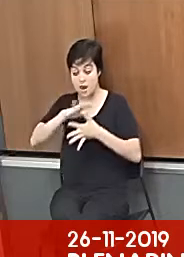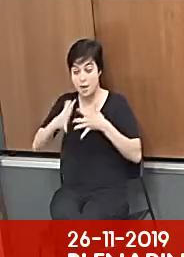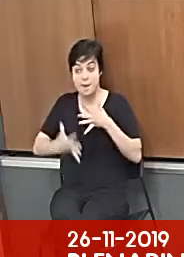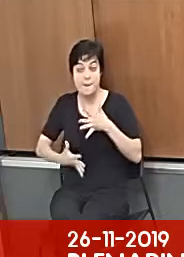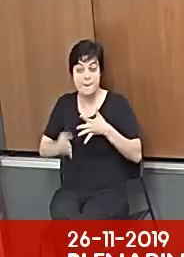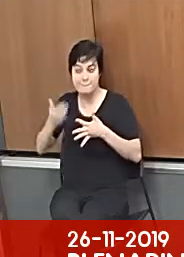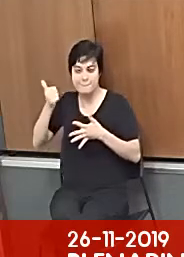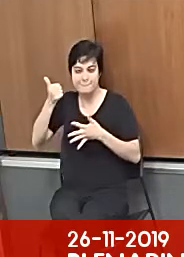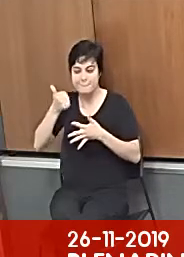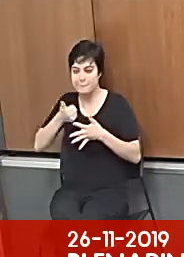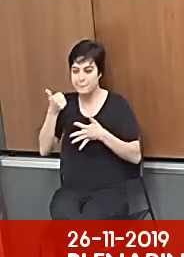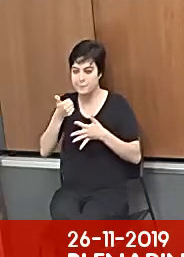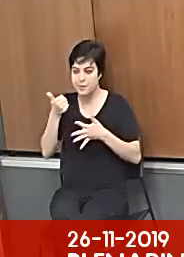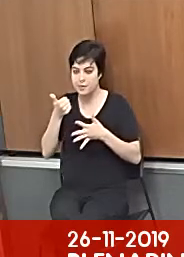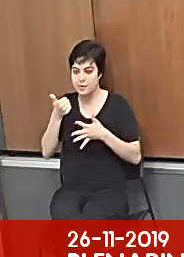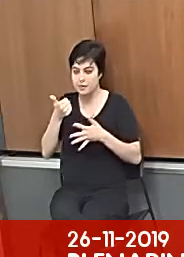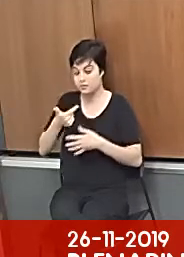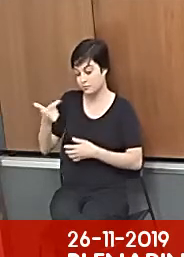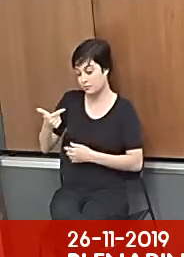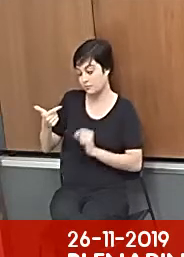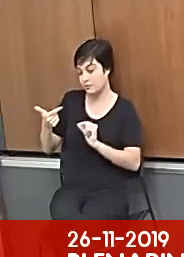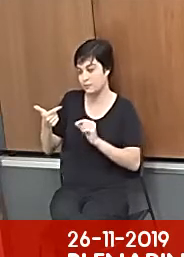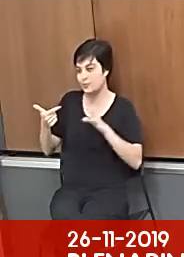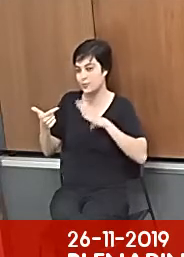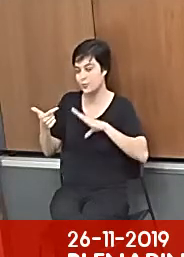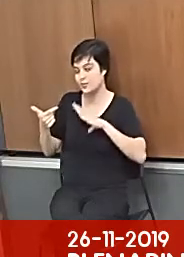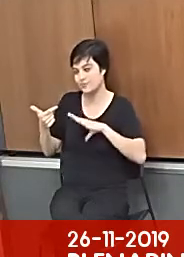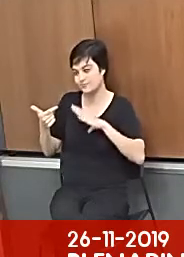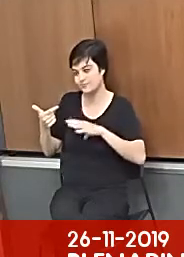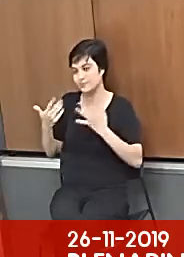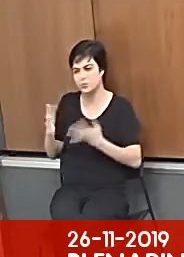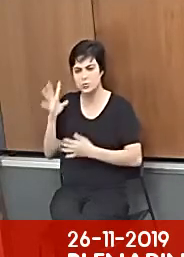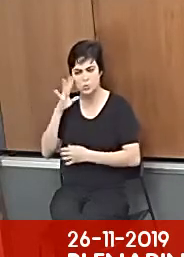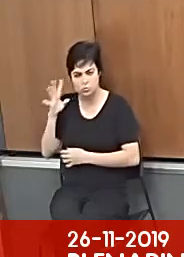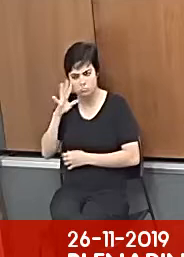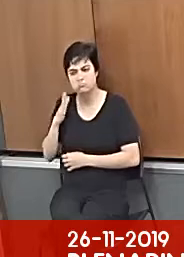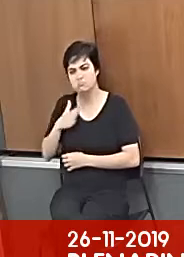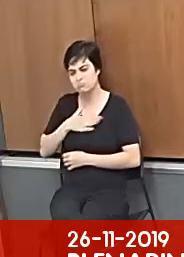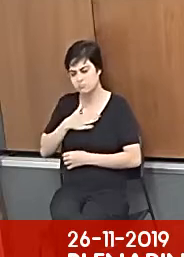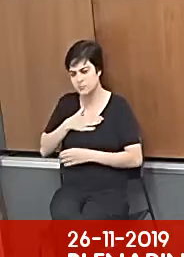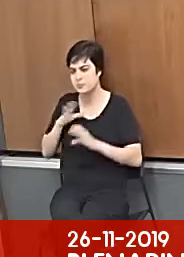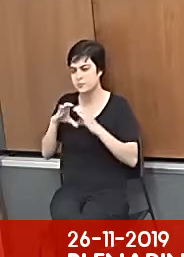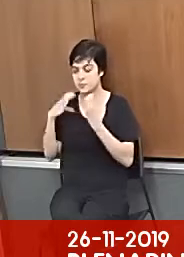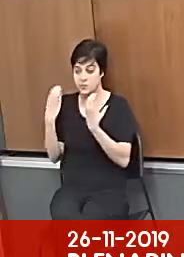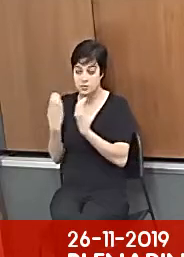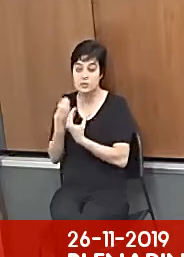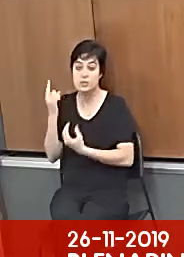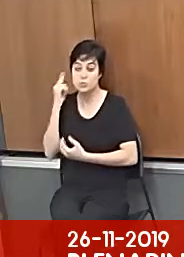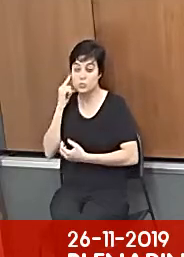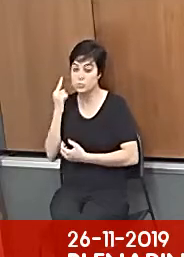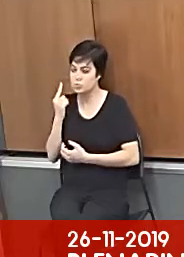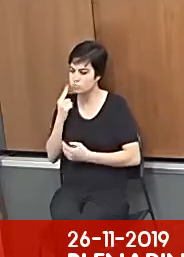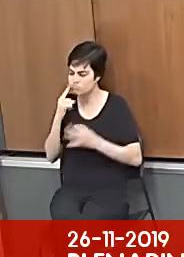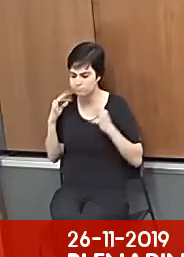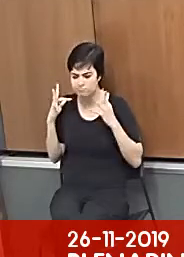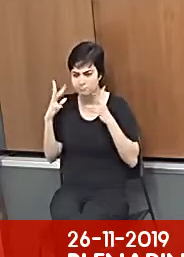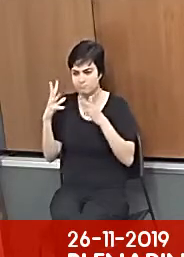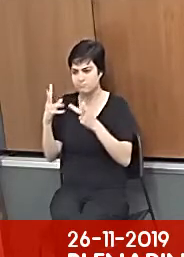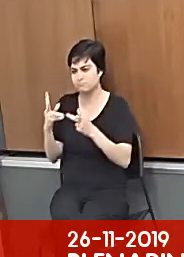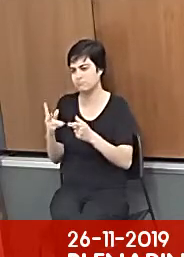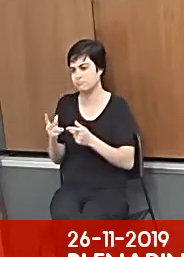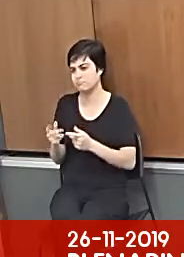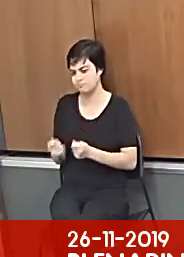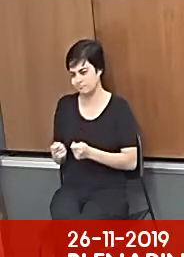se torna a sua segunda língua. Então, é um sonho também para mim, para a nossa comunidade surda toda, e